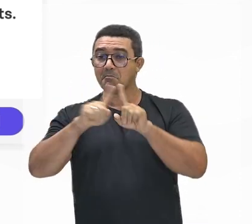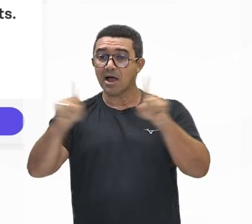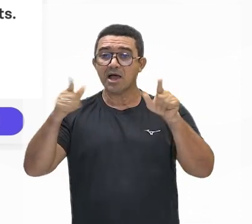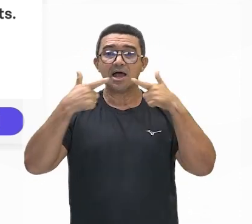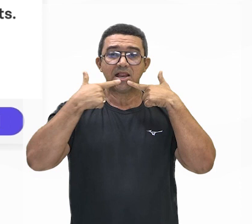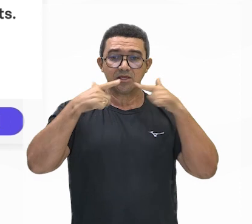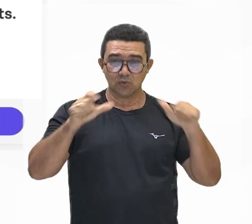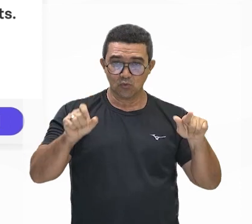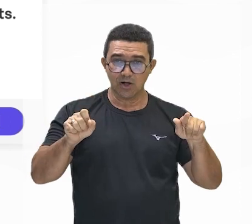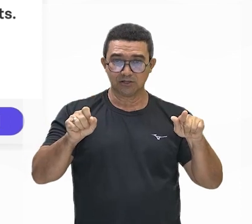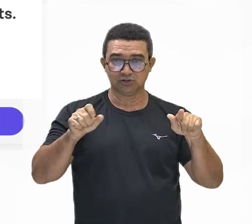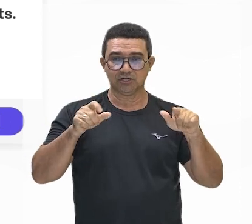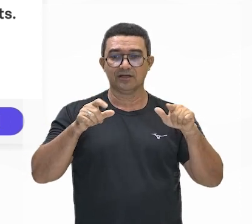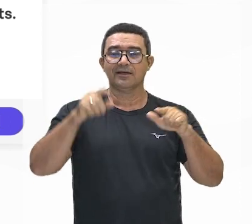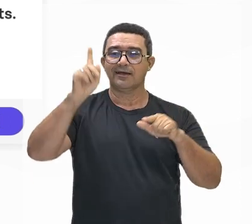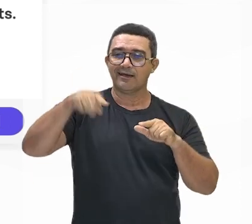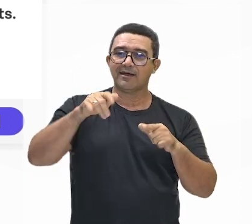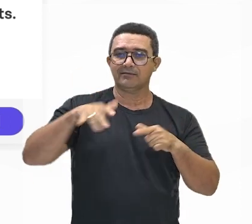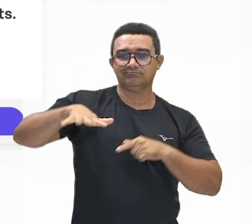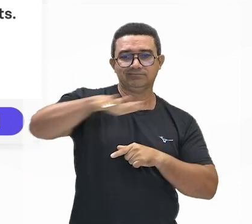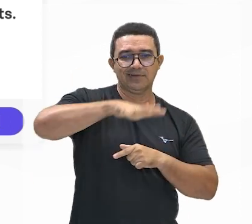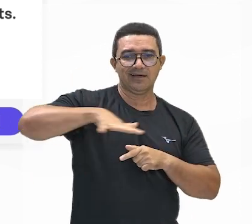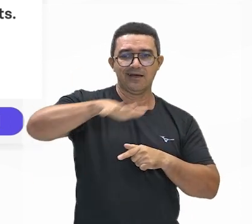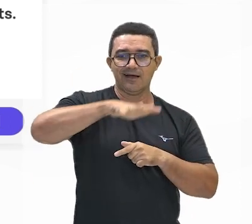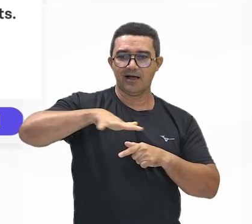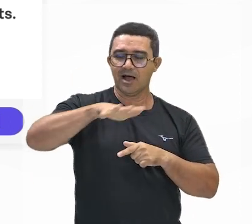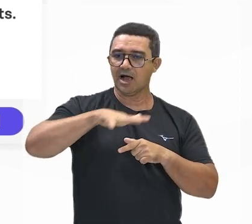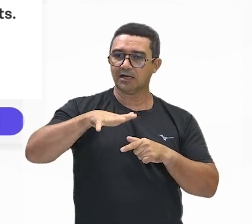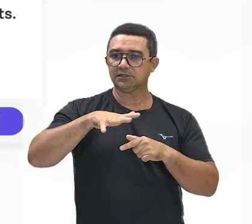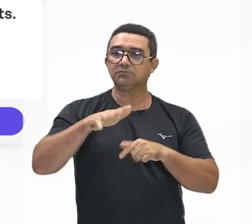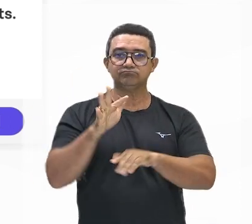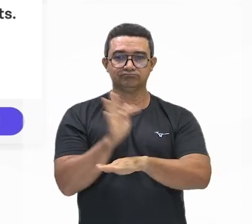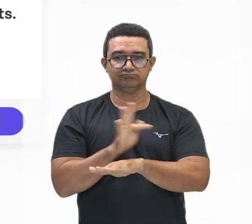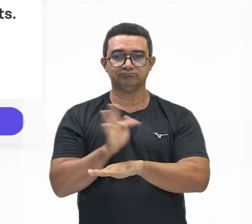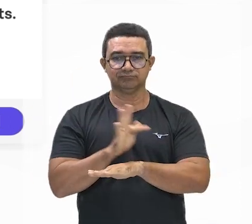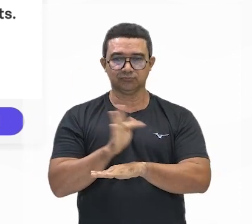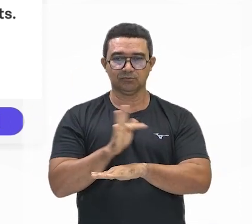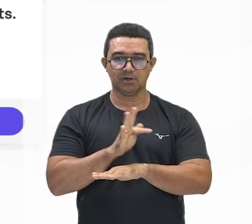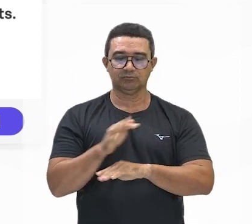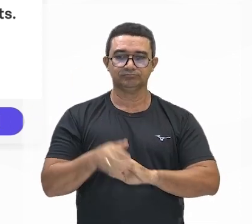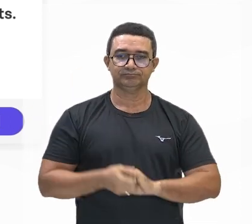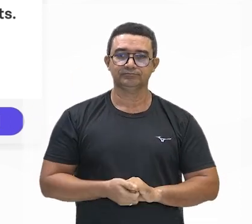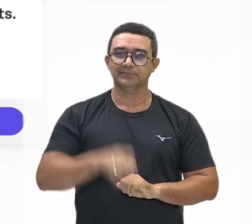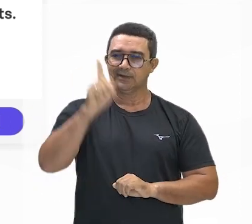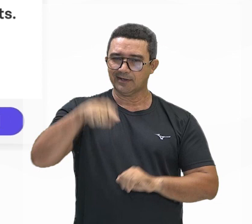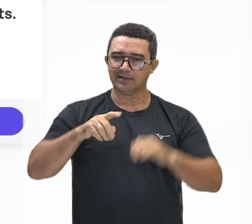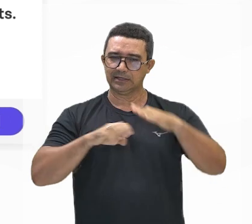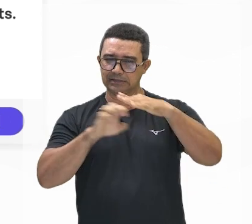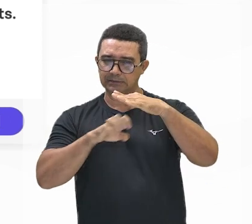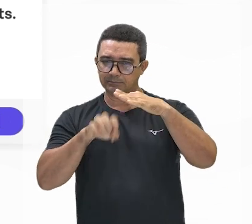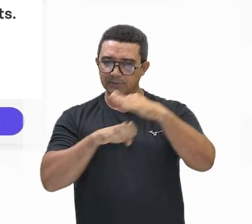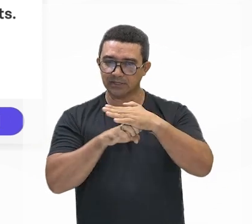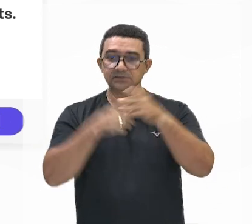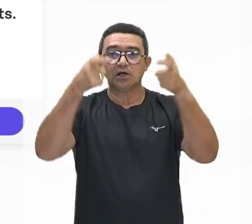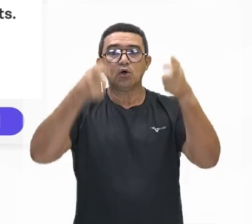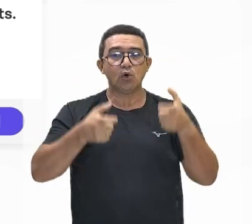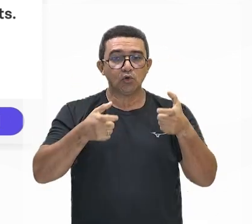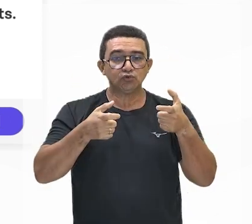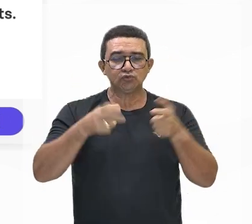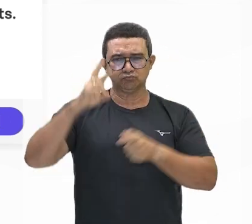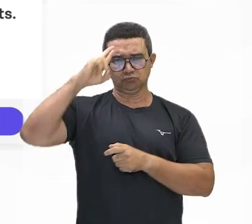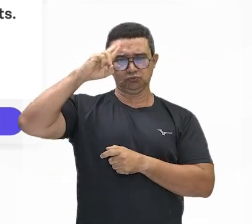aí num ambiente de muita formalidade, né? É uma empresa onde o chefe da equipe está